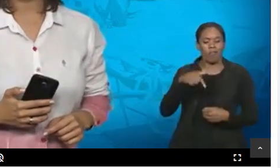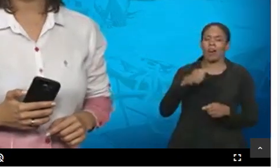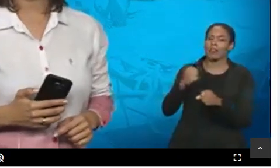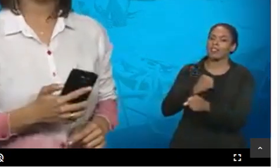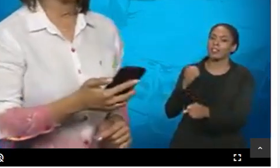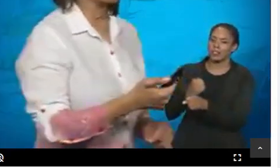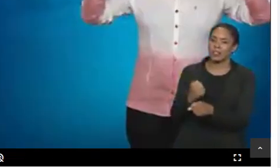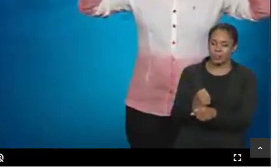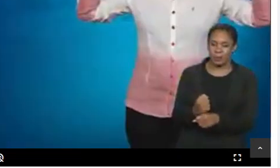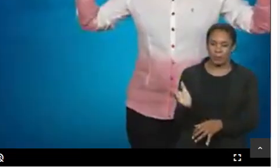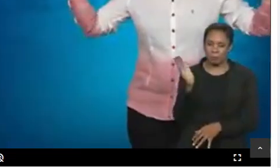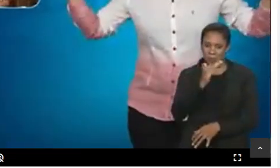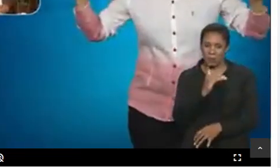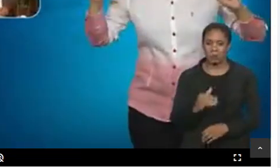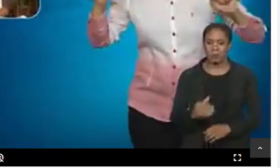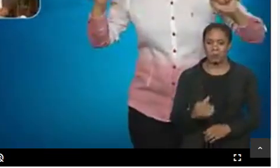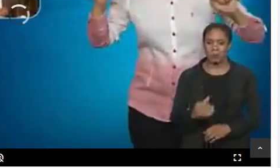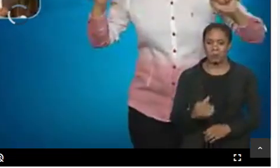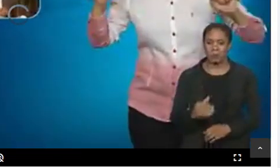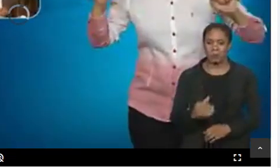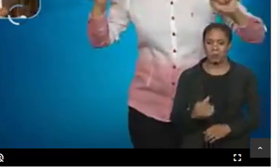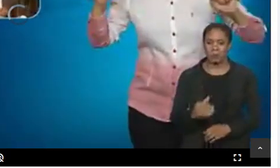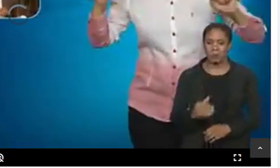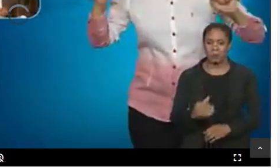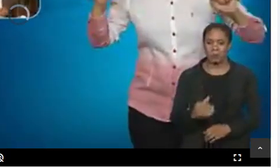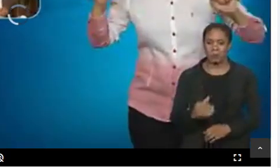mostrar o espaço. Esse é o canteiro